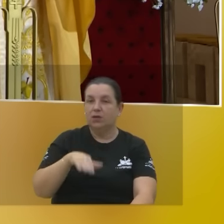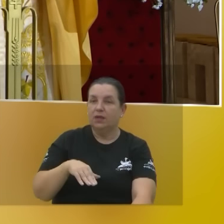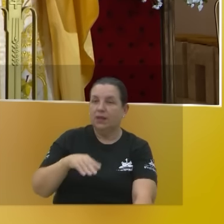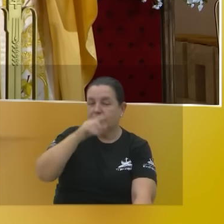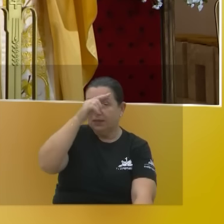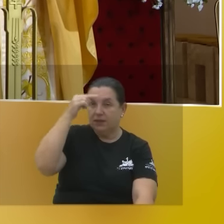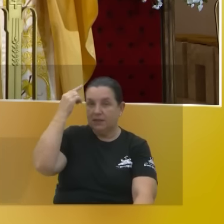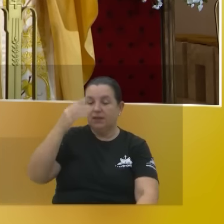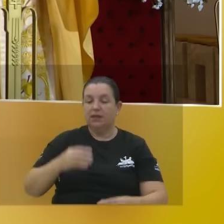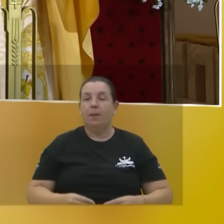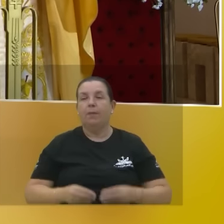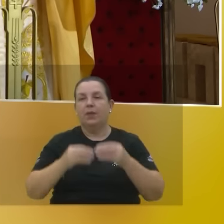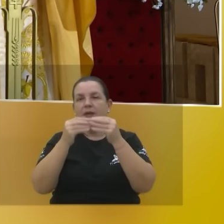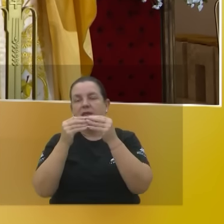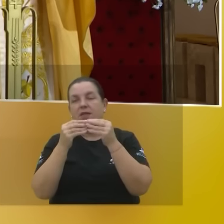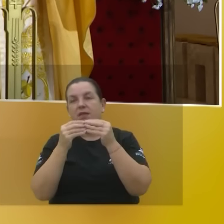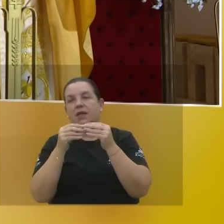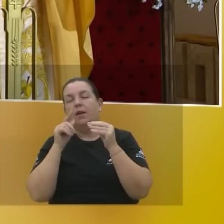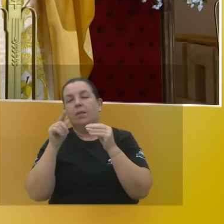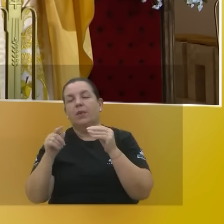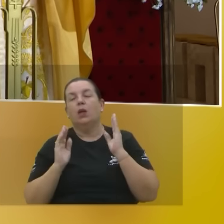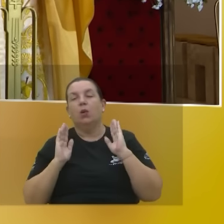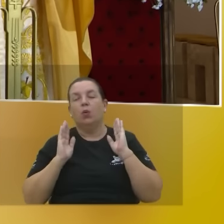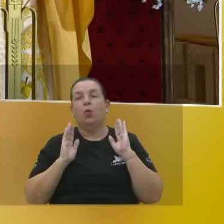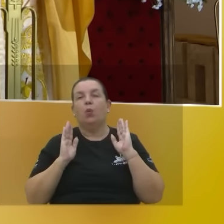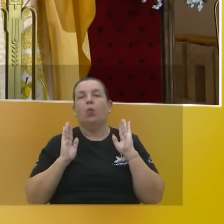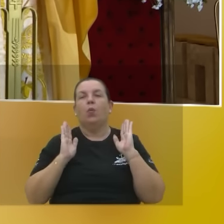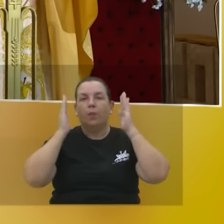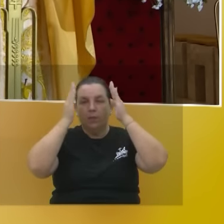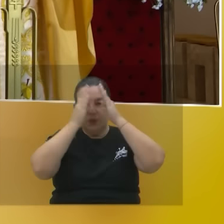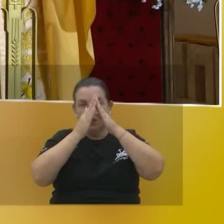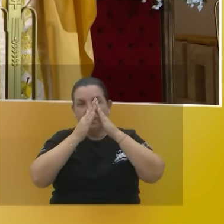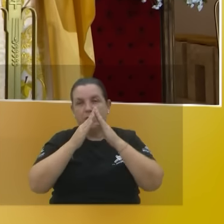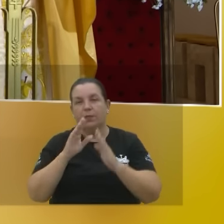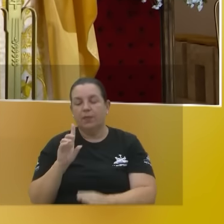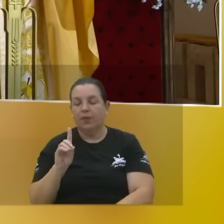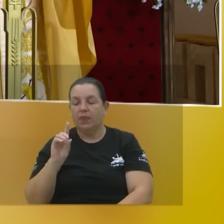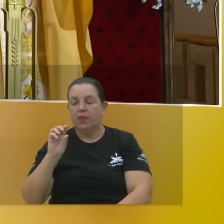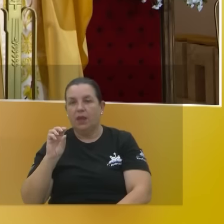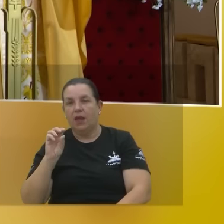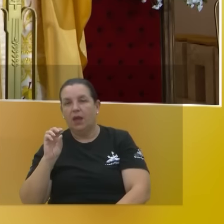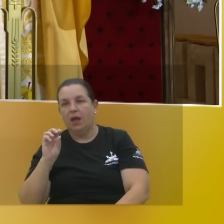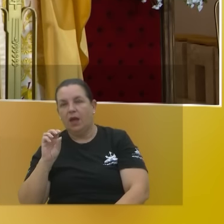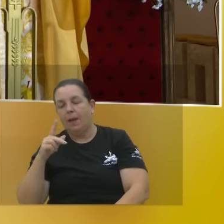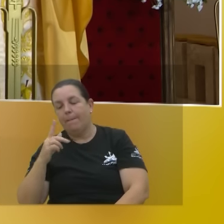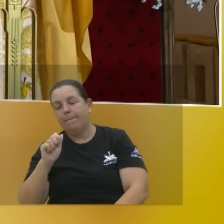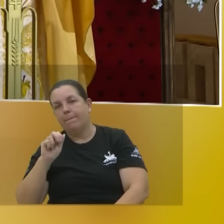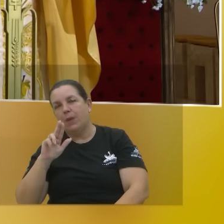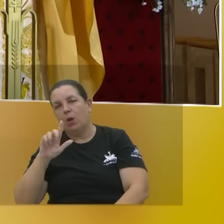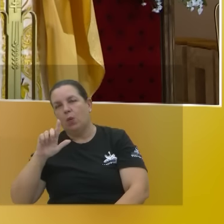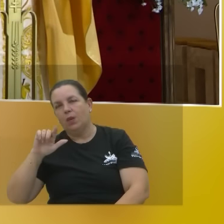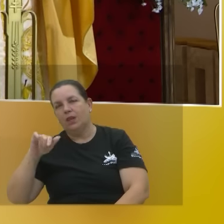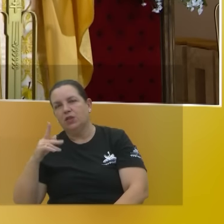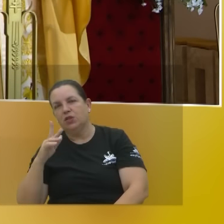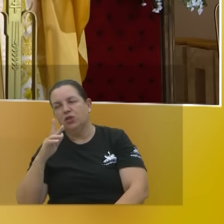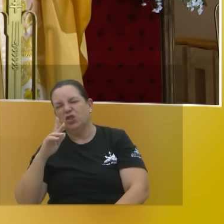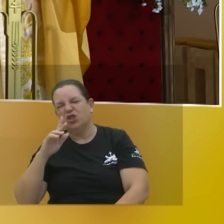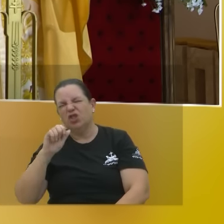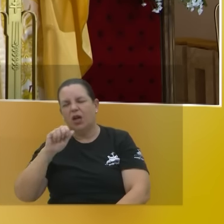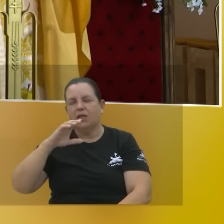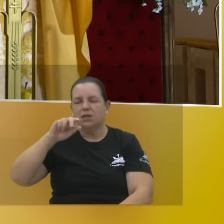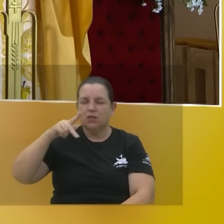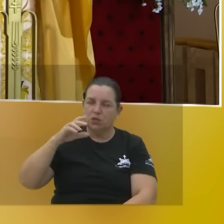Missa, presidida pelo arcebispo Dom Paulo Jackson, estarei celebrando, depois